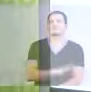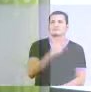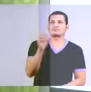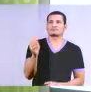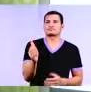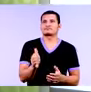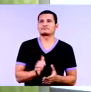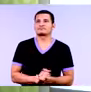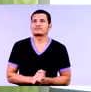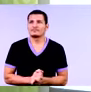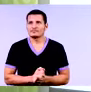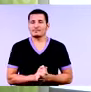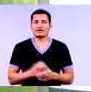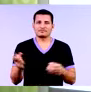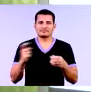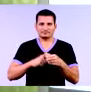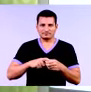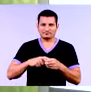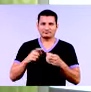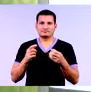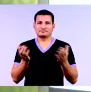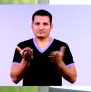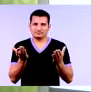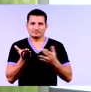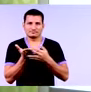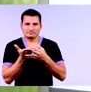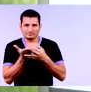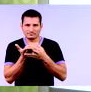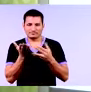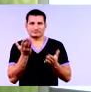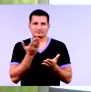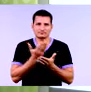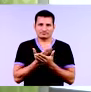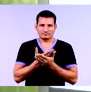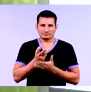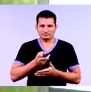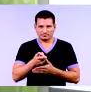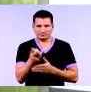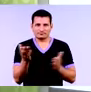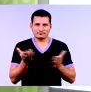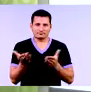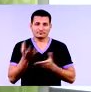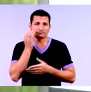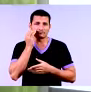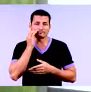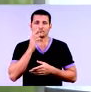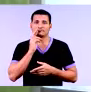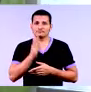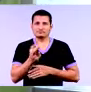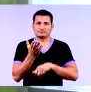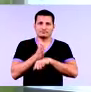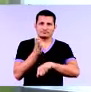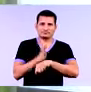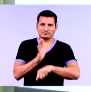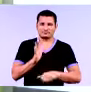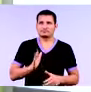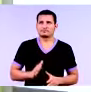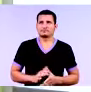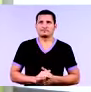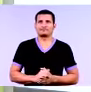Olá, retomando a nossa aula, vamos agora trabalhar no resultado das atividades.